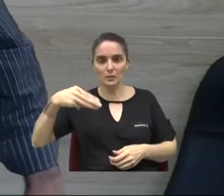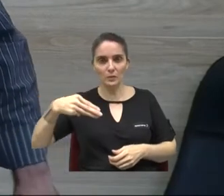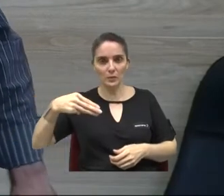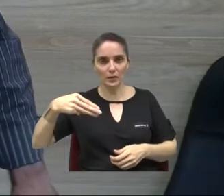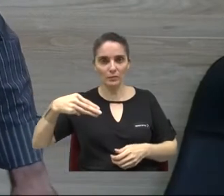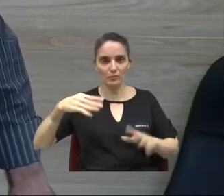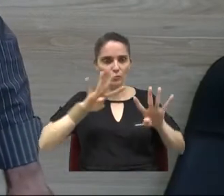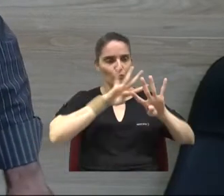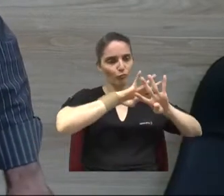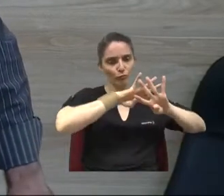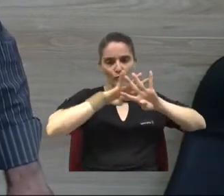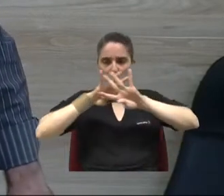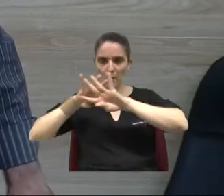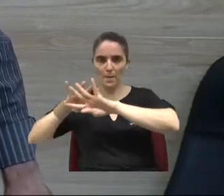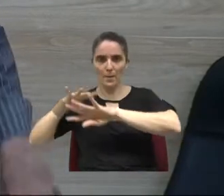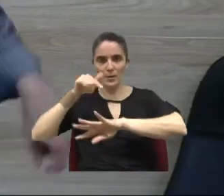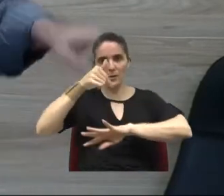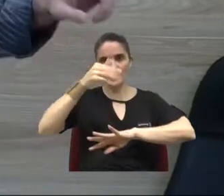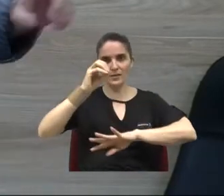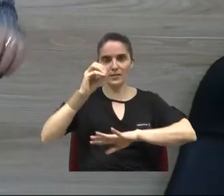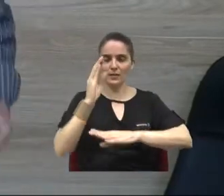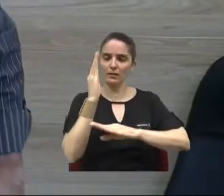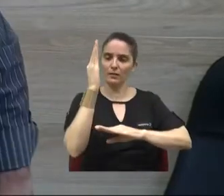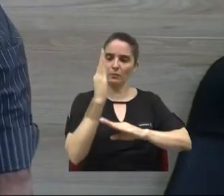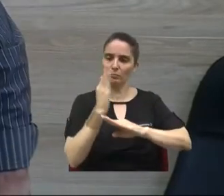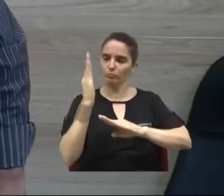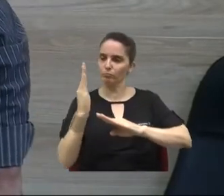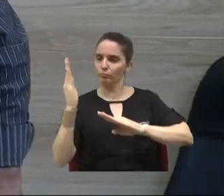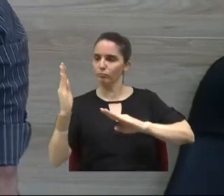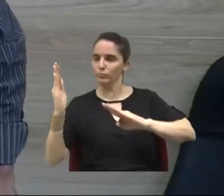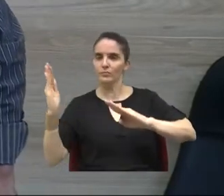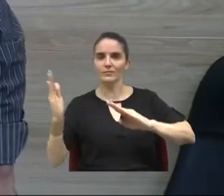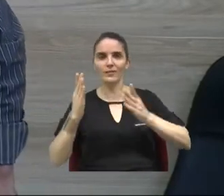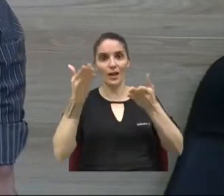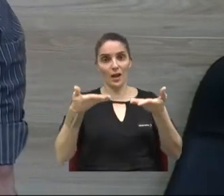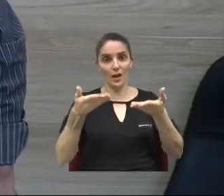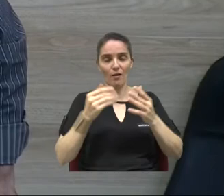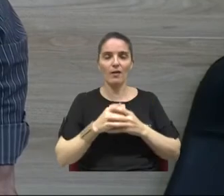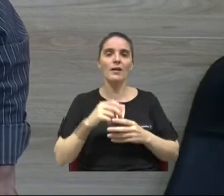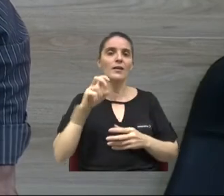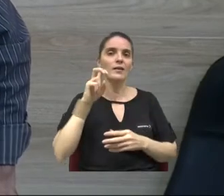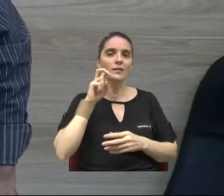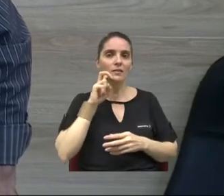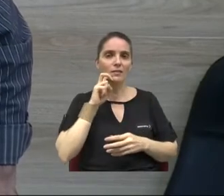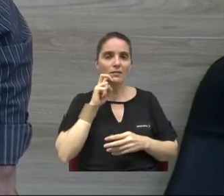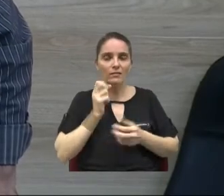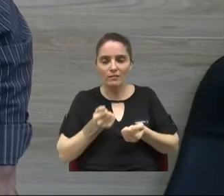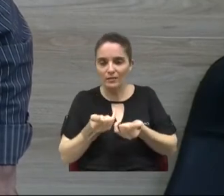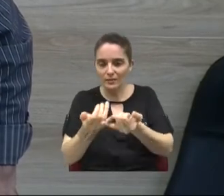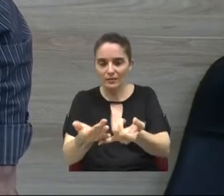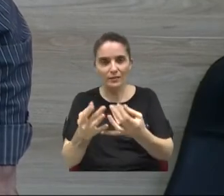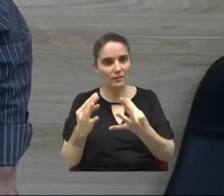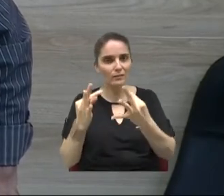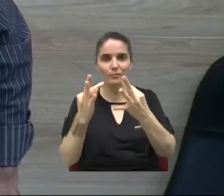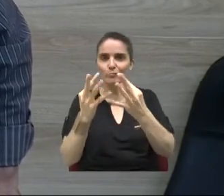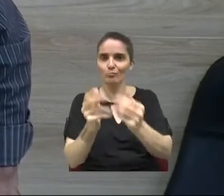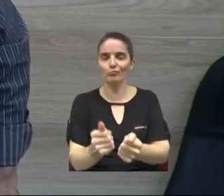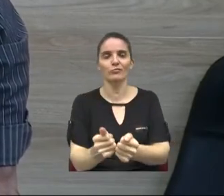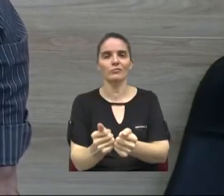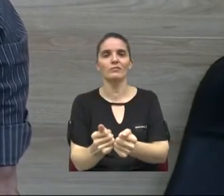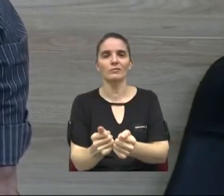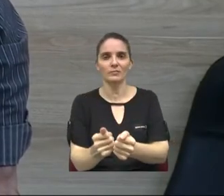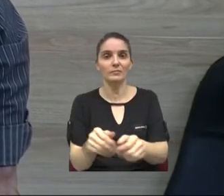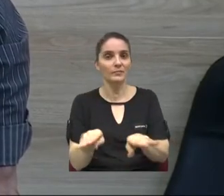posses, e o compromisso de ir lá, agora na quinta-feira, a entrega desse material, e ficou